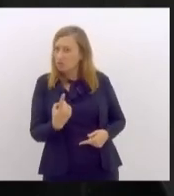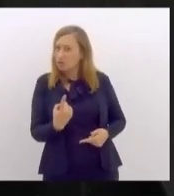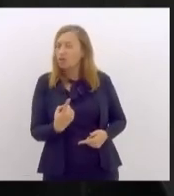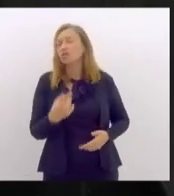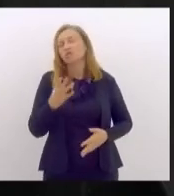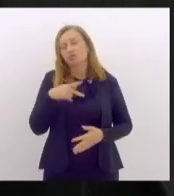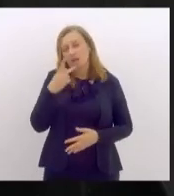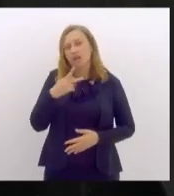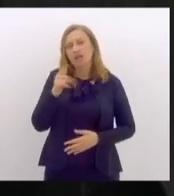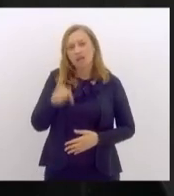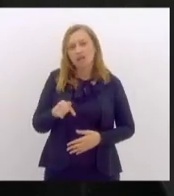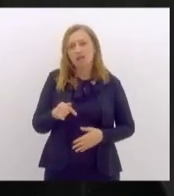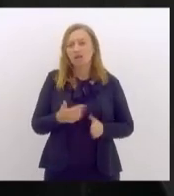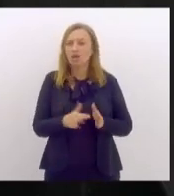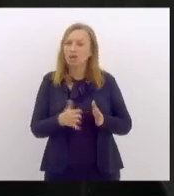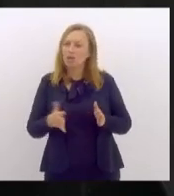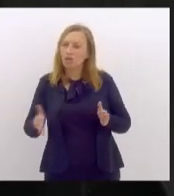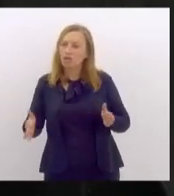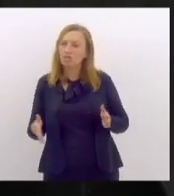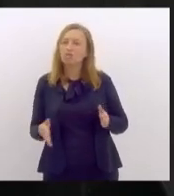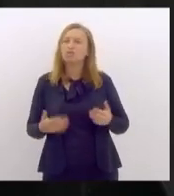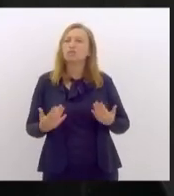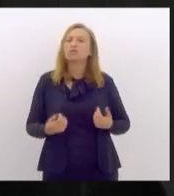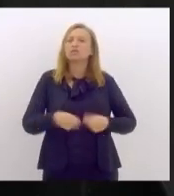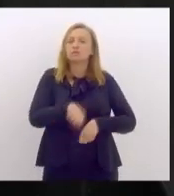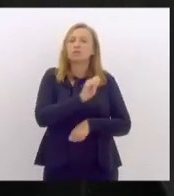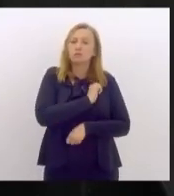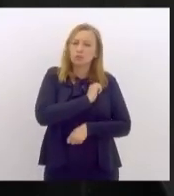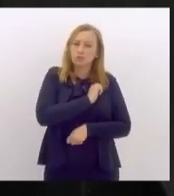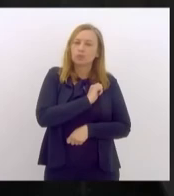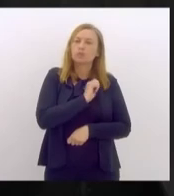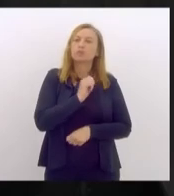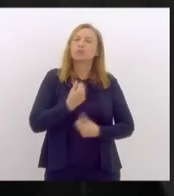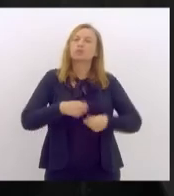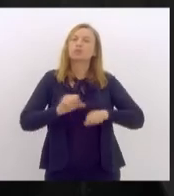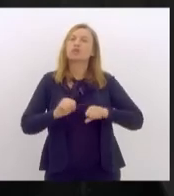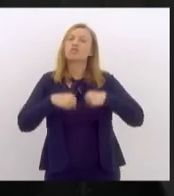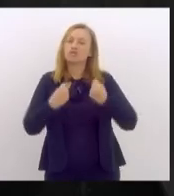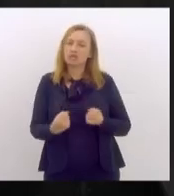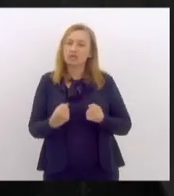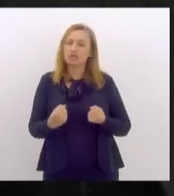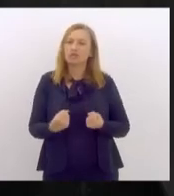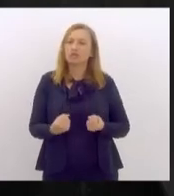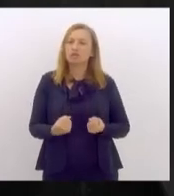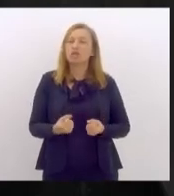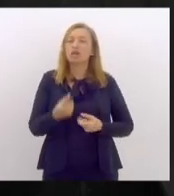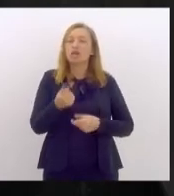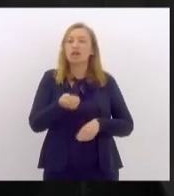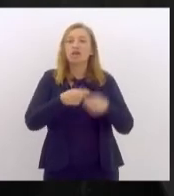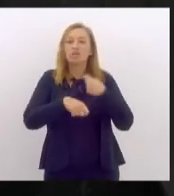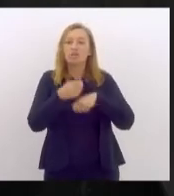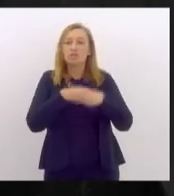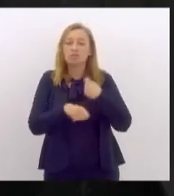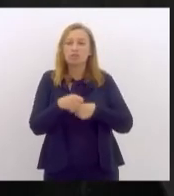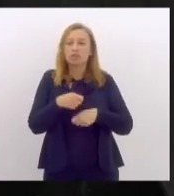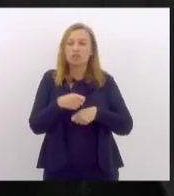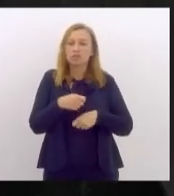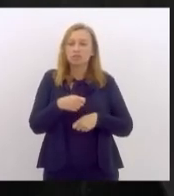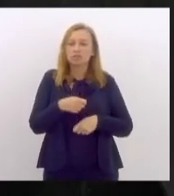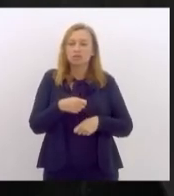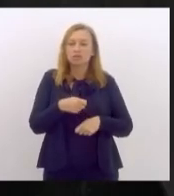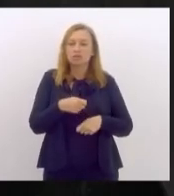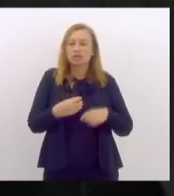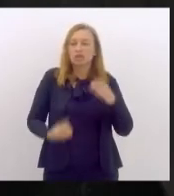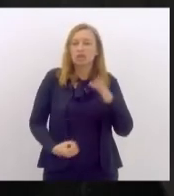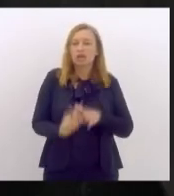falei aqui ao longo do regime de recuperação fiscal e sigo defendendo essa tese economia é feito de gente